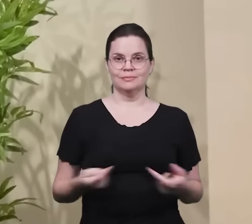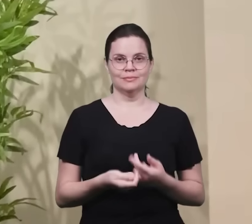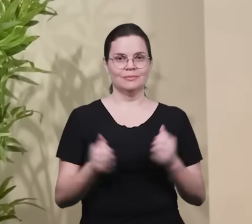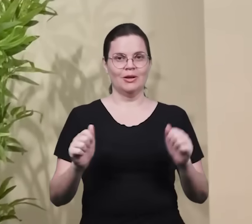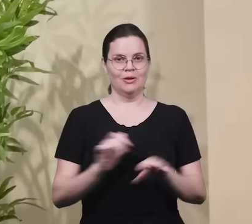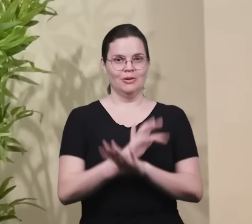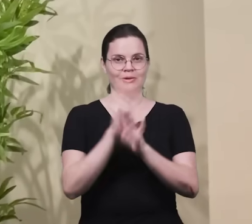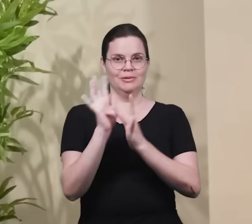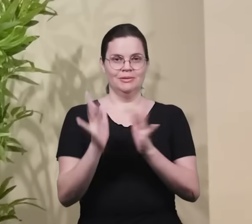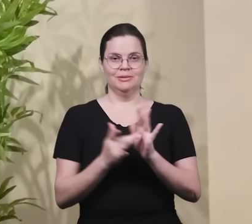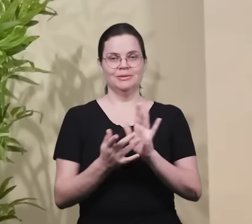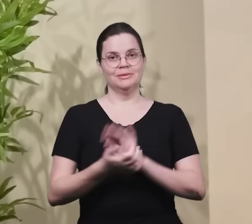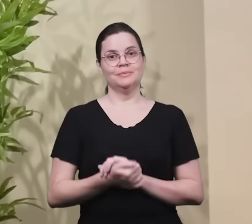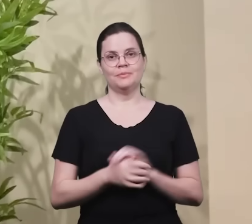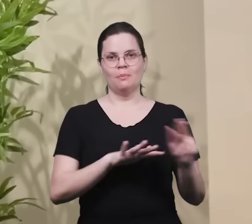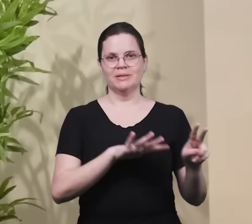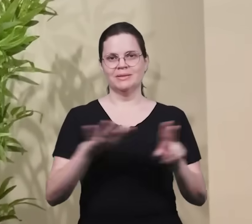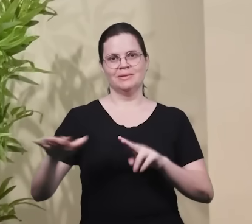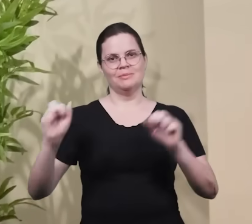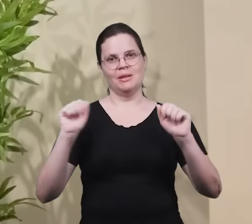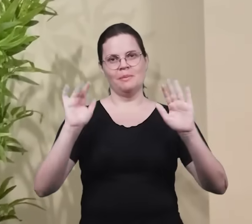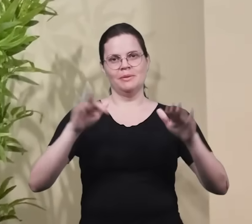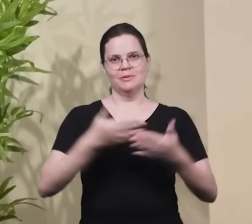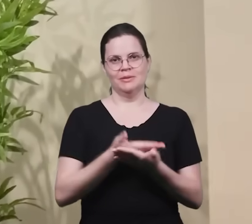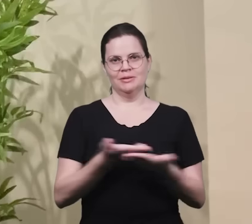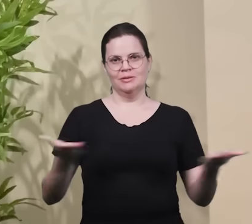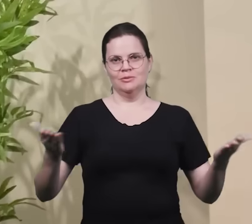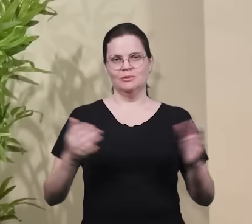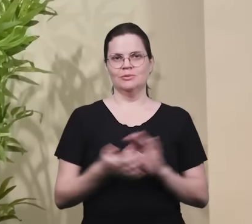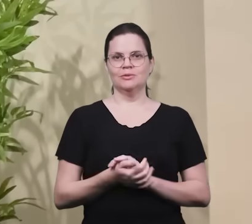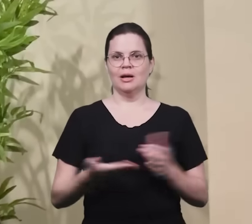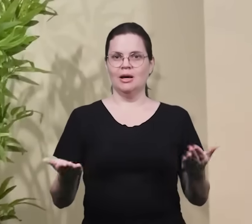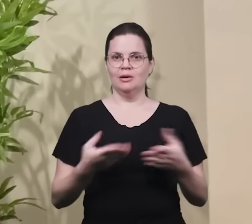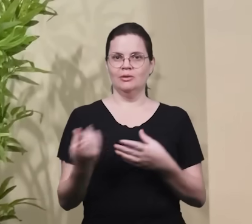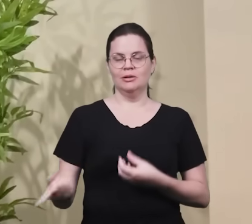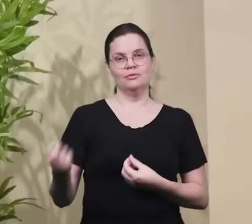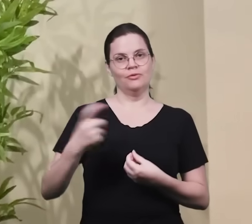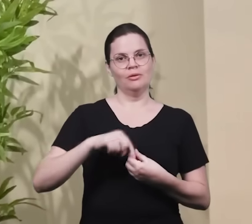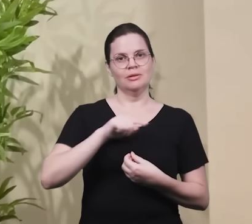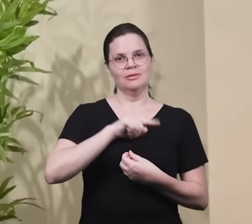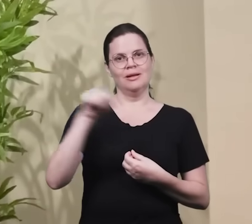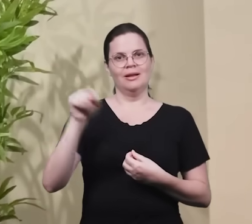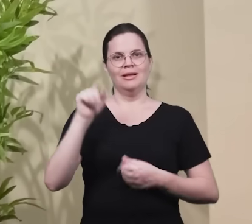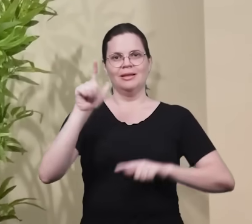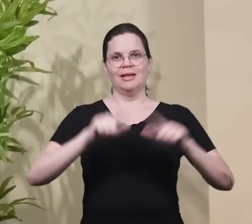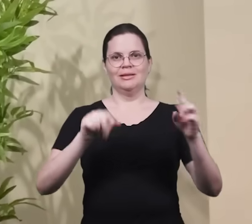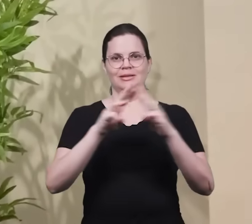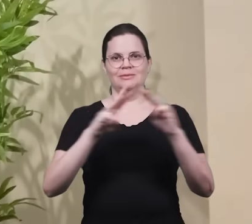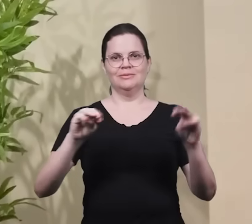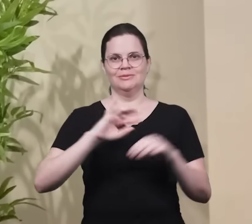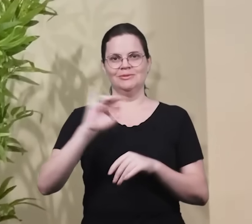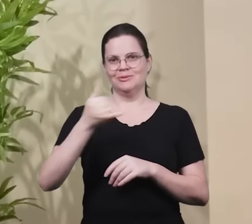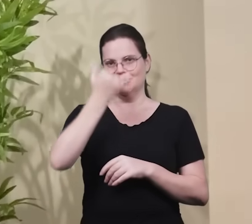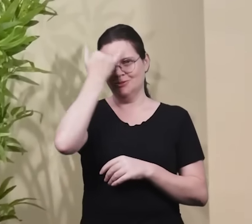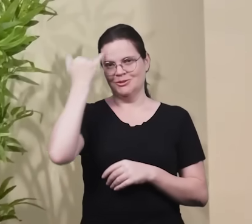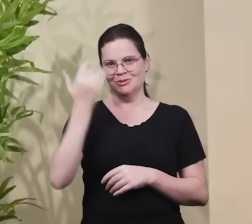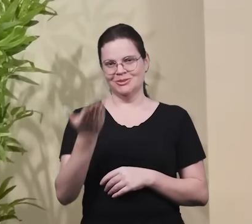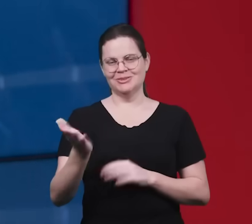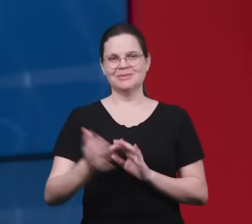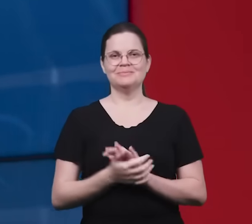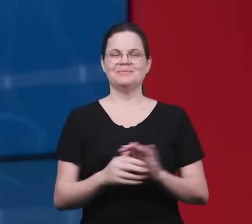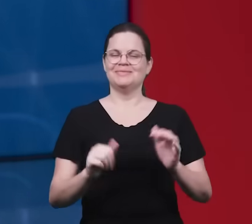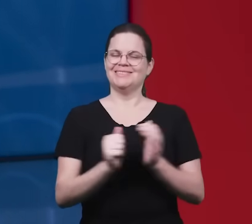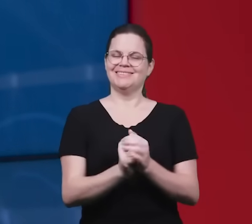Maravilha, glória a Jesus. Uma semana abençoada a todos os irmãos. Retornamos agora aos nossos estúdios com o nosso irmão Jorge